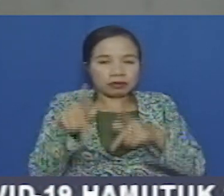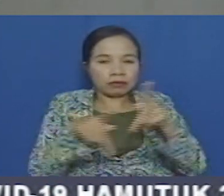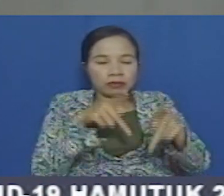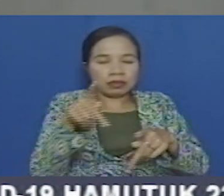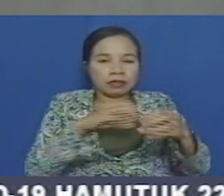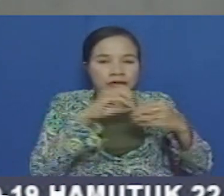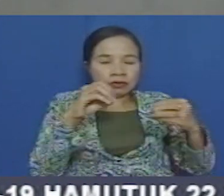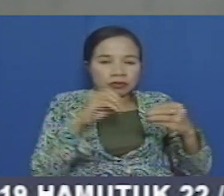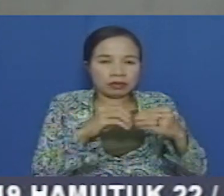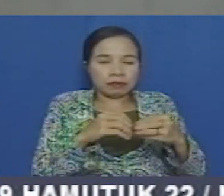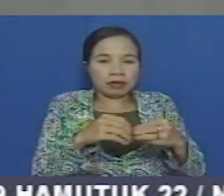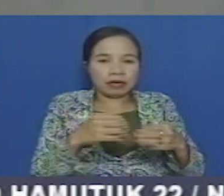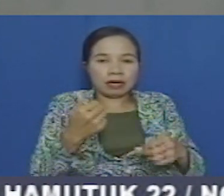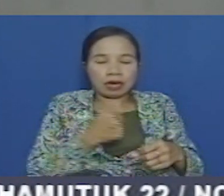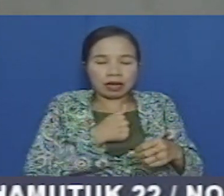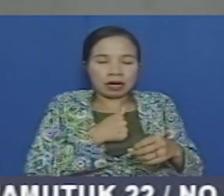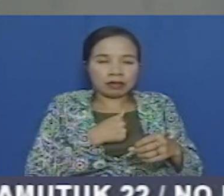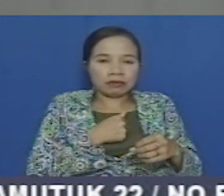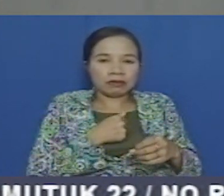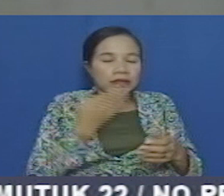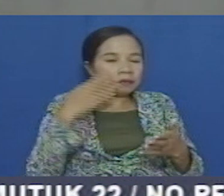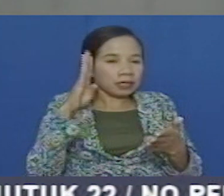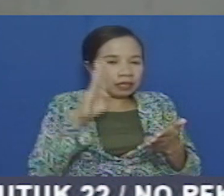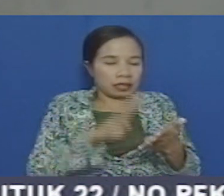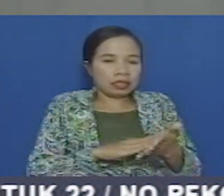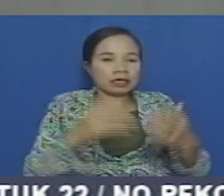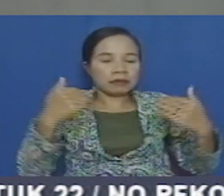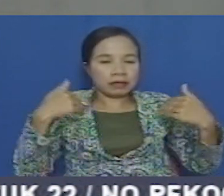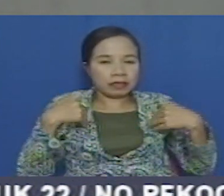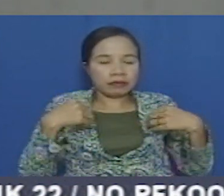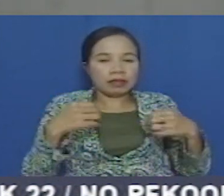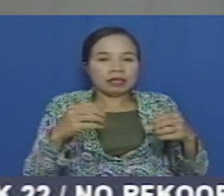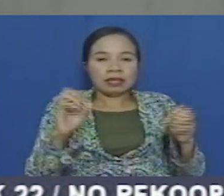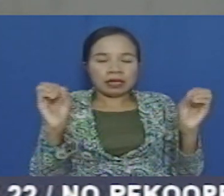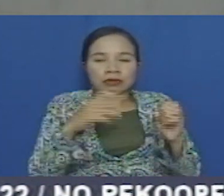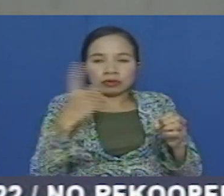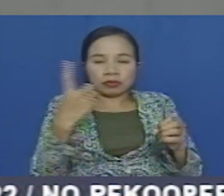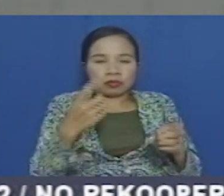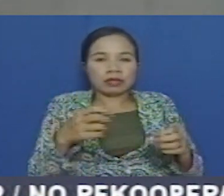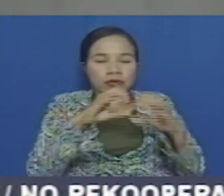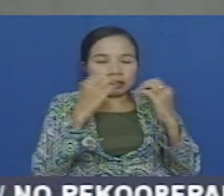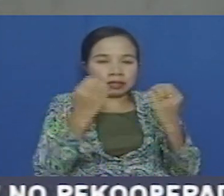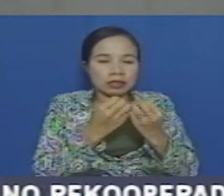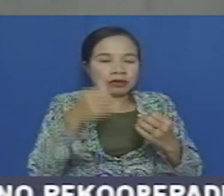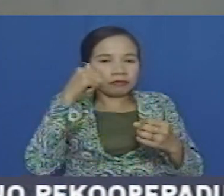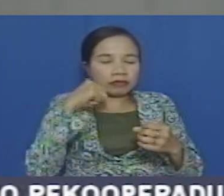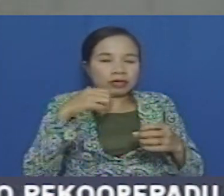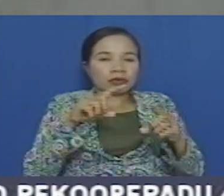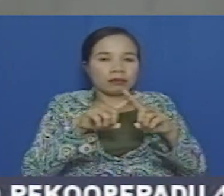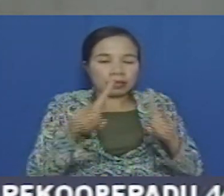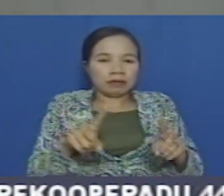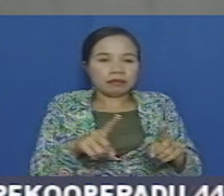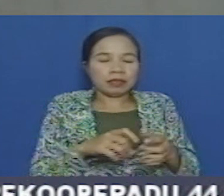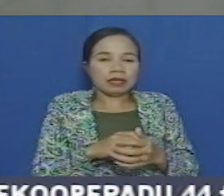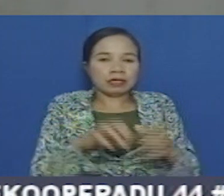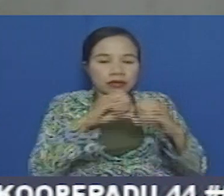actus imoral nebe makiha. La osti Rede Feito minha responsabilidade. Rede Feito nuda organ organ ki